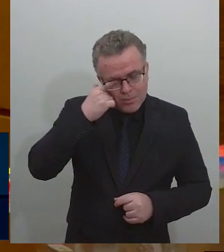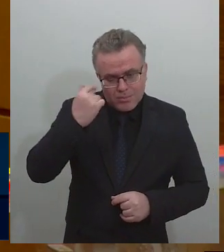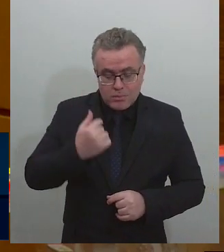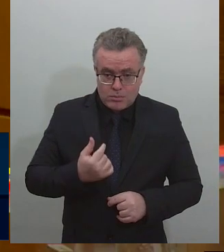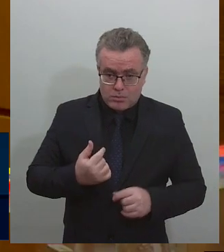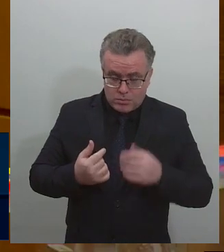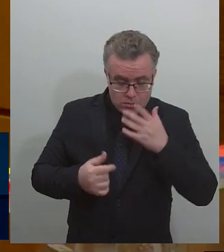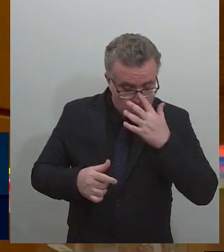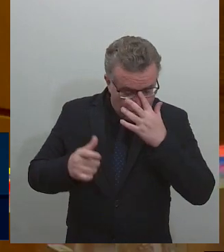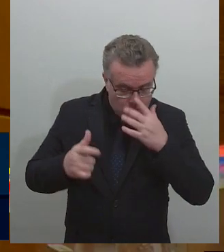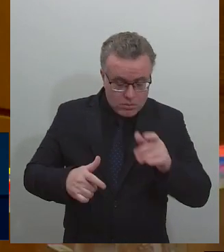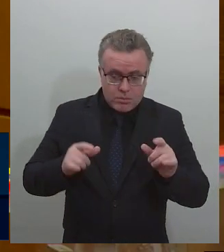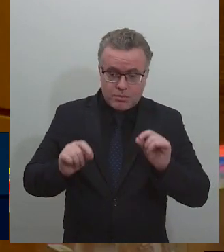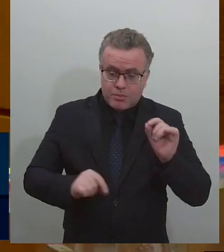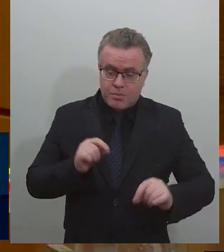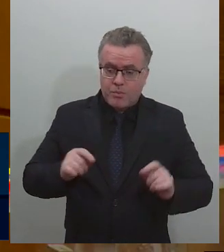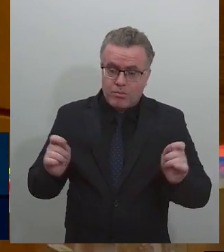de comunicação.